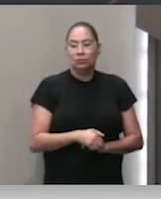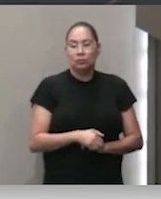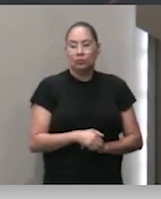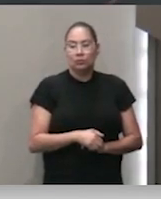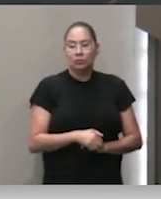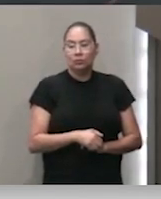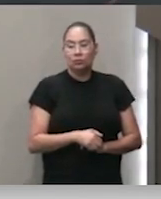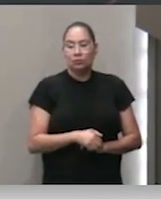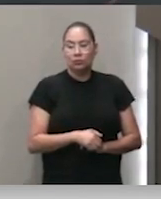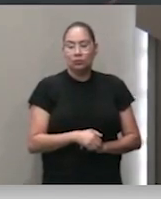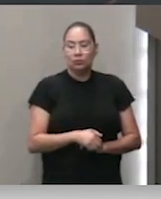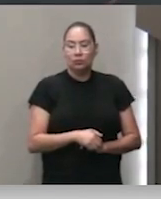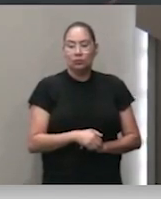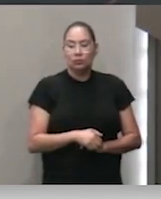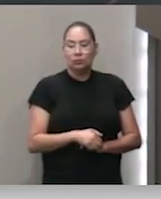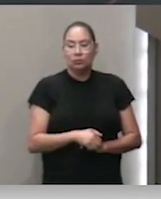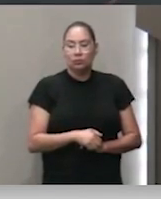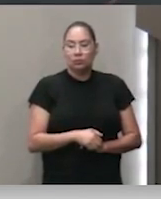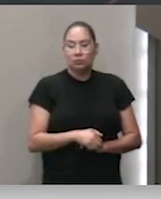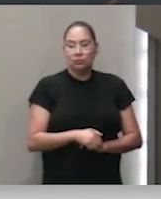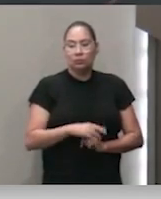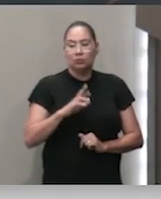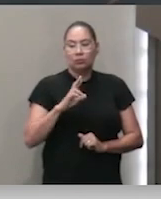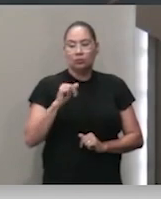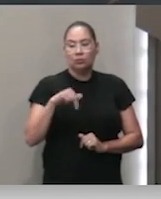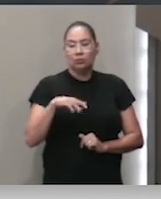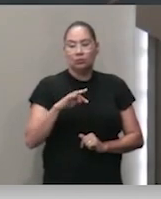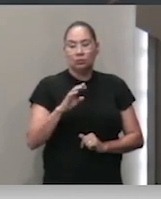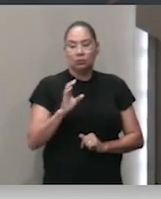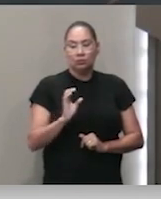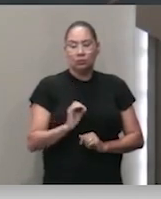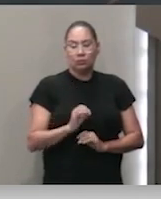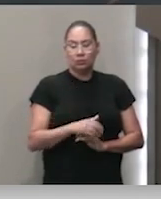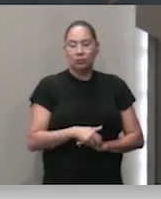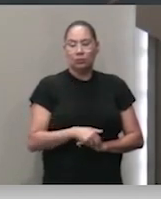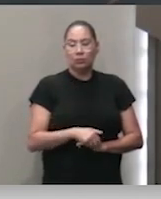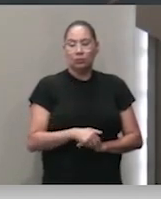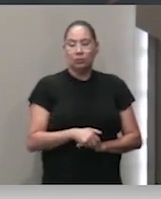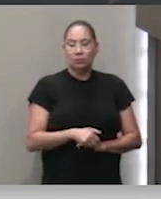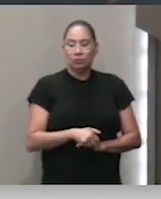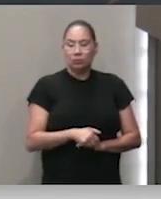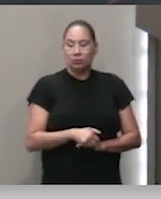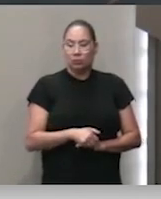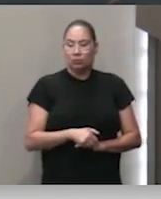ausente. Renato Chequinho, o homem da moção.